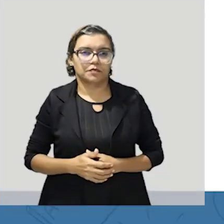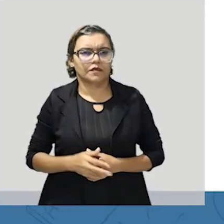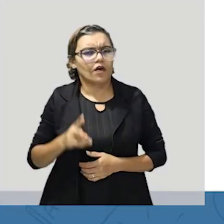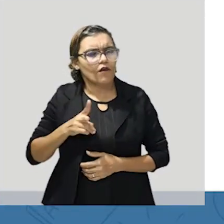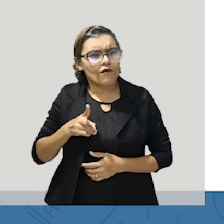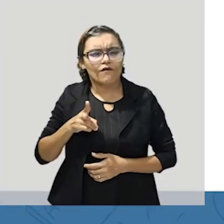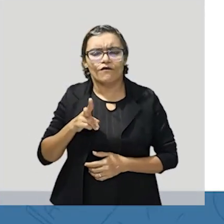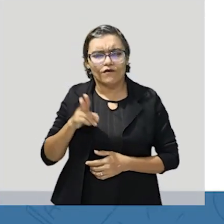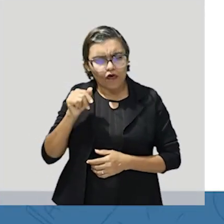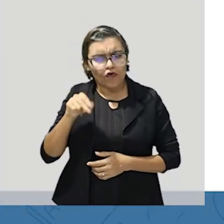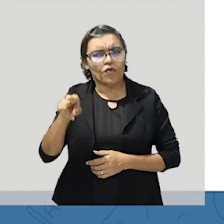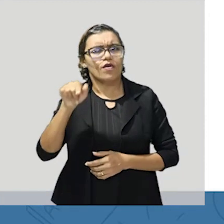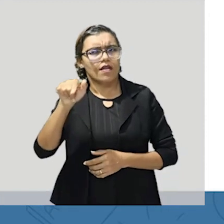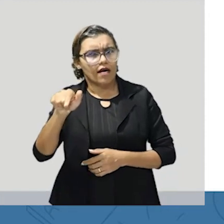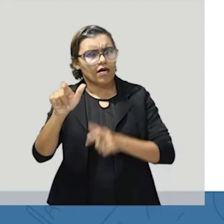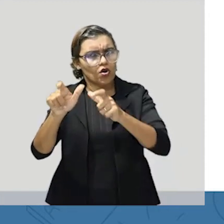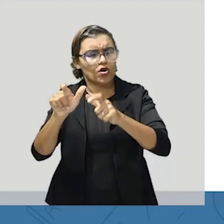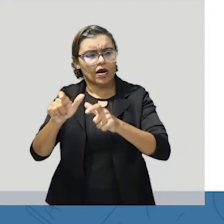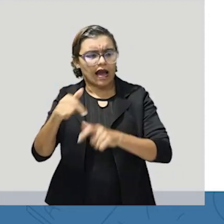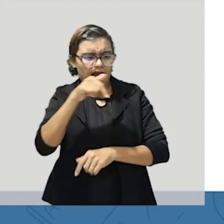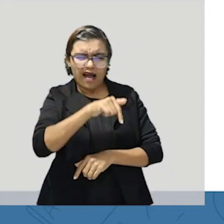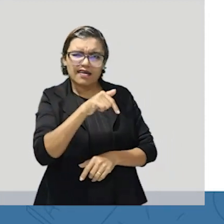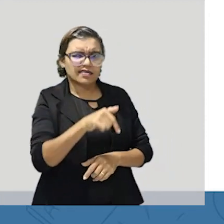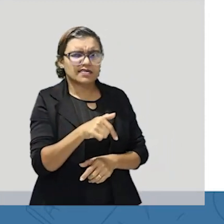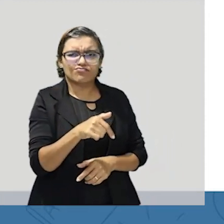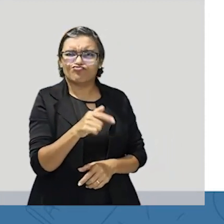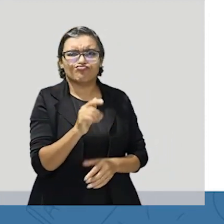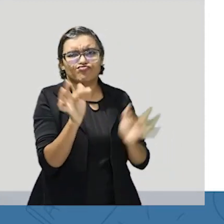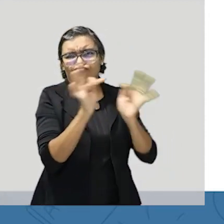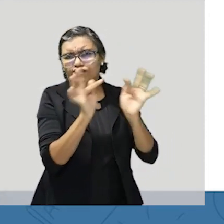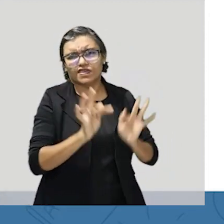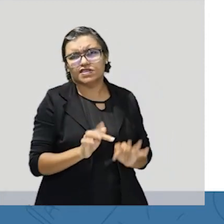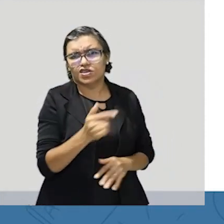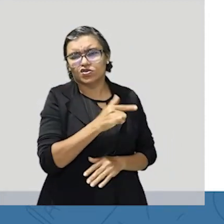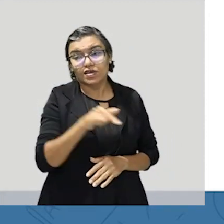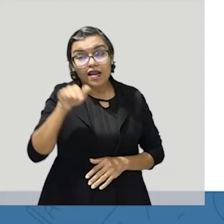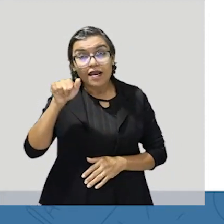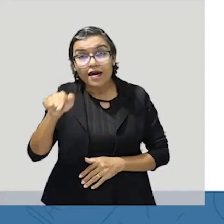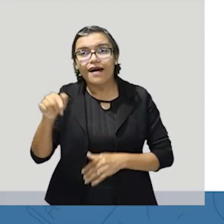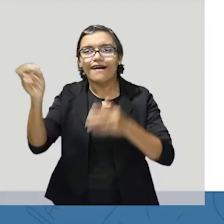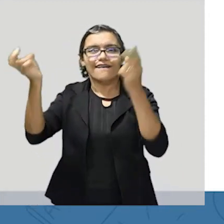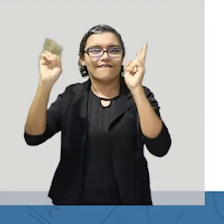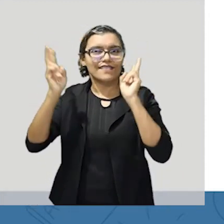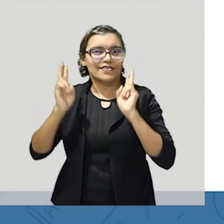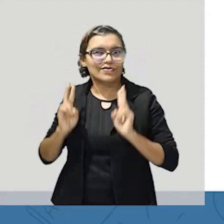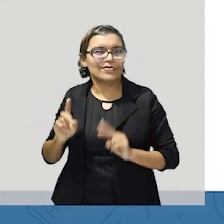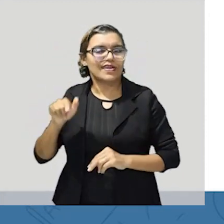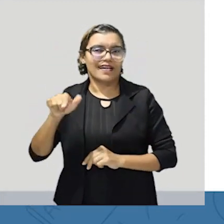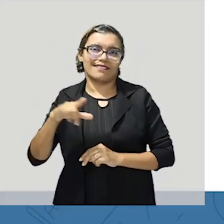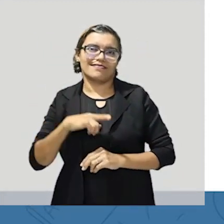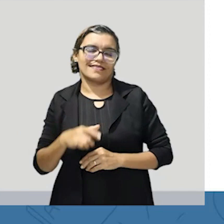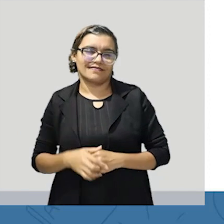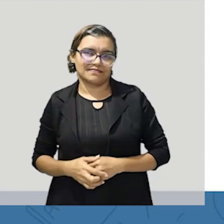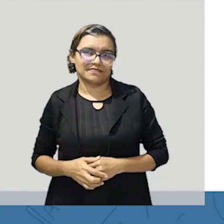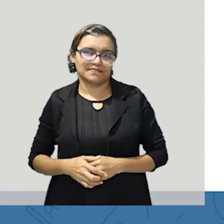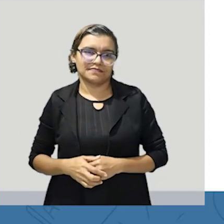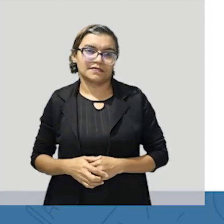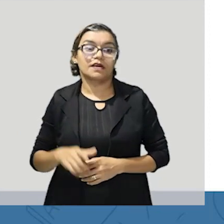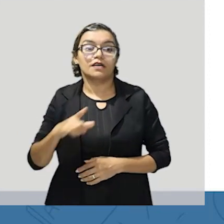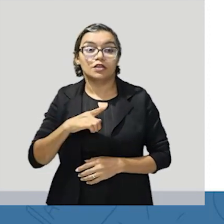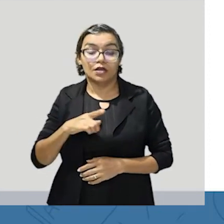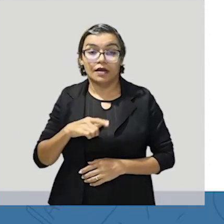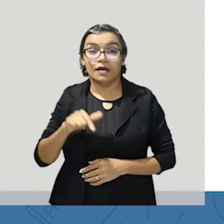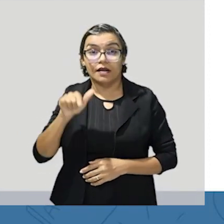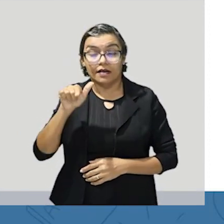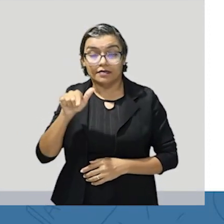vamos embora para passar daqui eu não sou feliz lá a existência é uma aventura de tal modo em consequente que